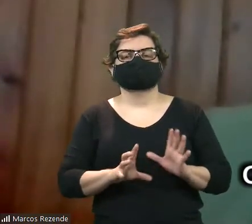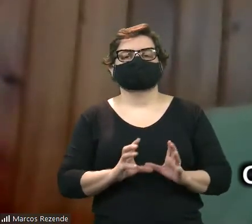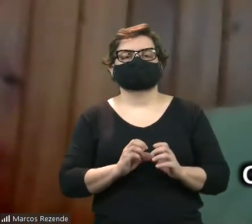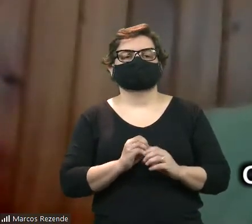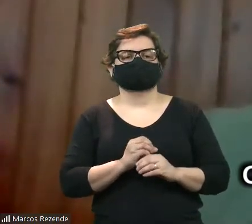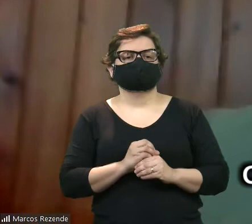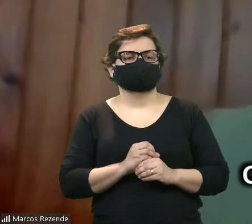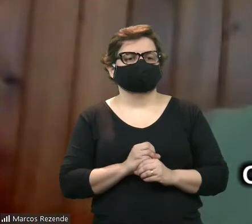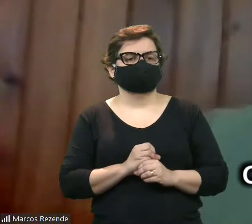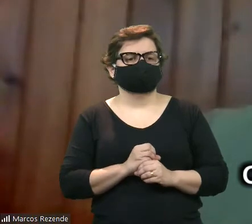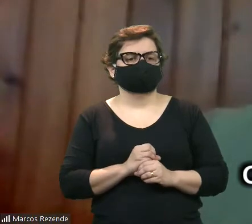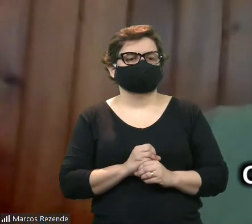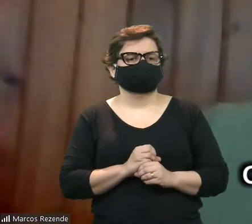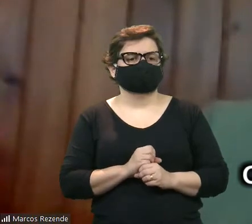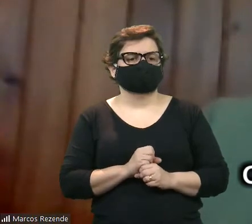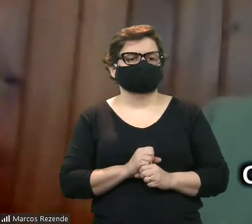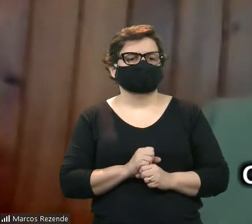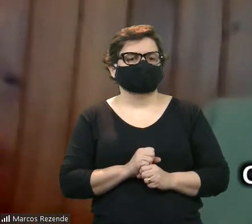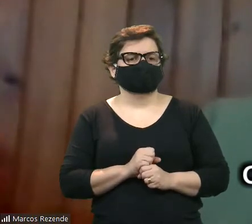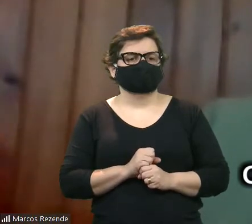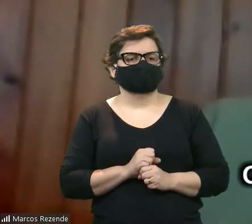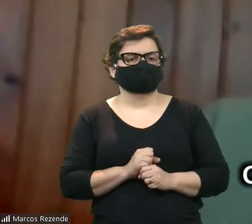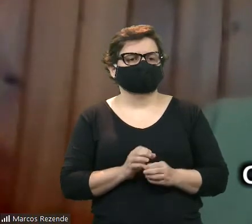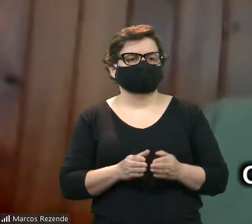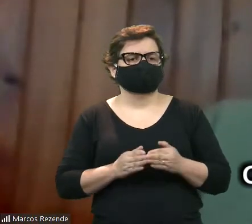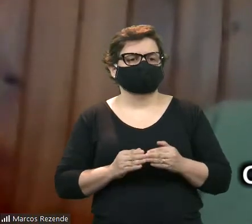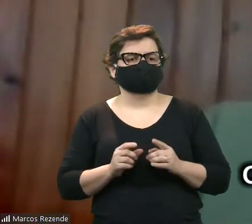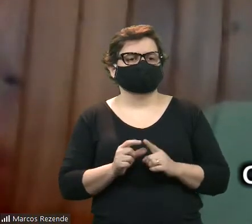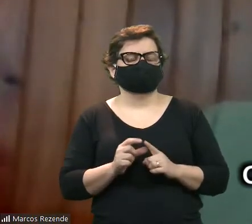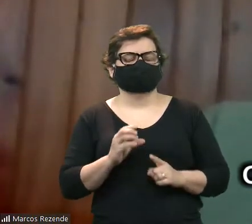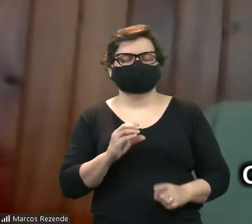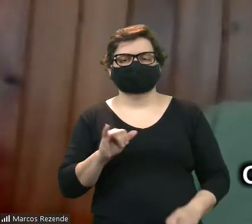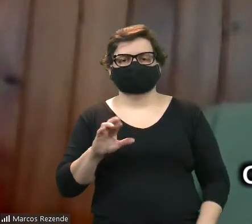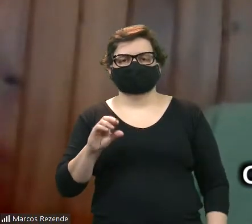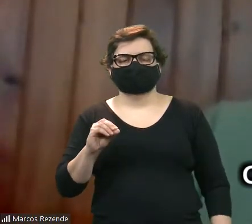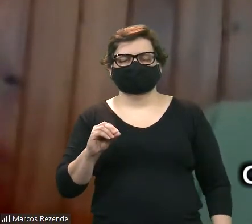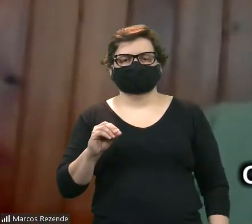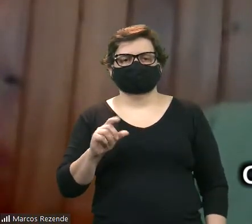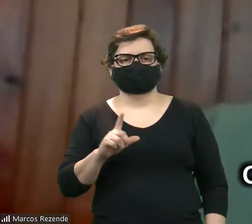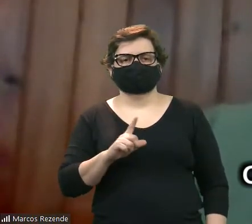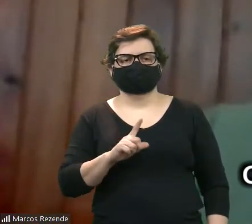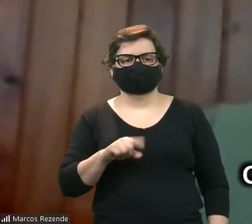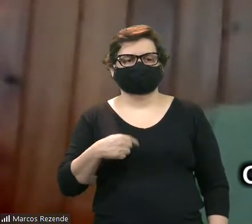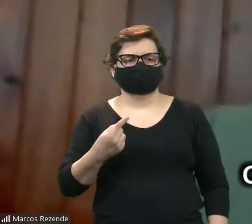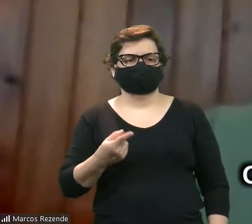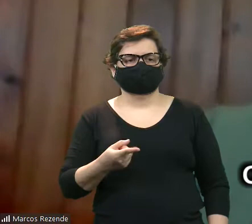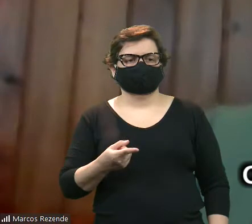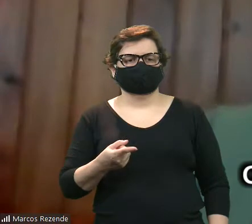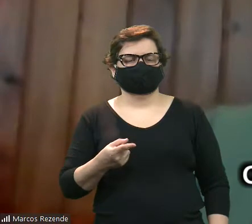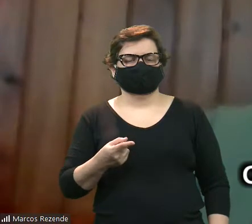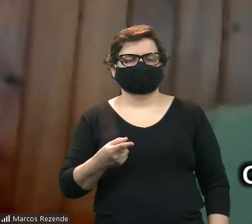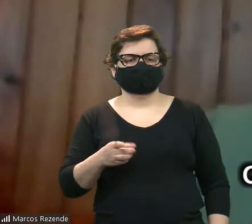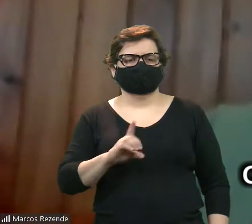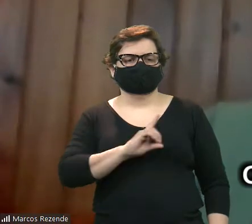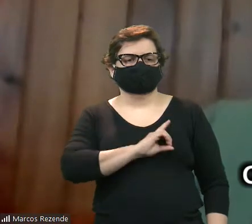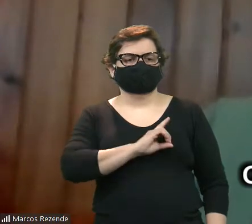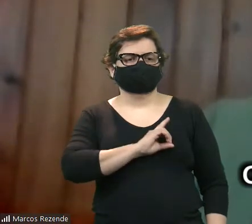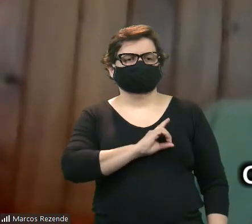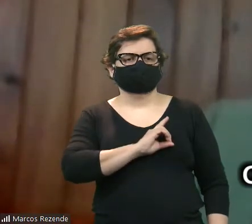complementar 12/2019. Pede a palavra o vereador Cícero do CEASA, logo após o vereador